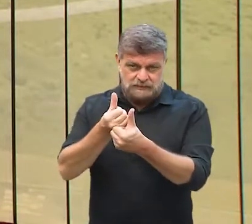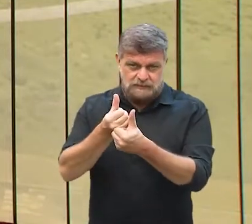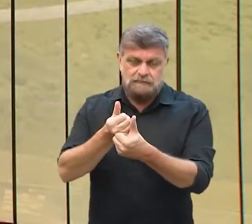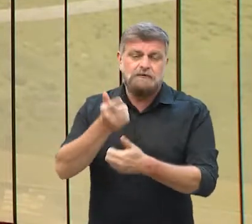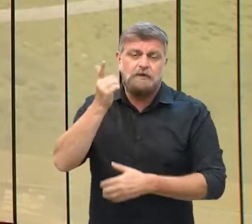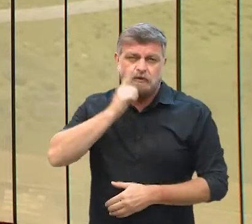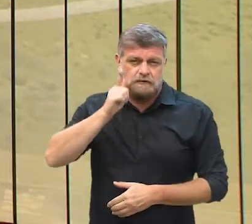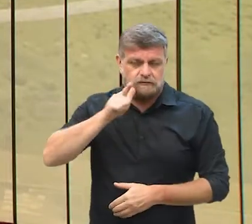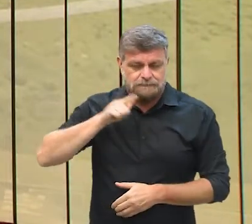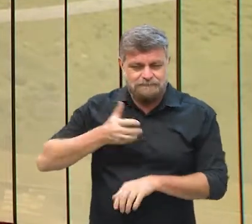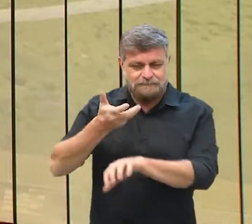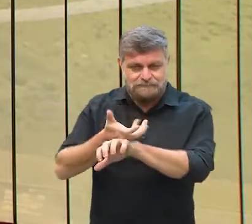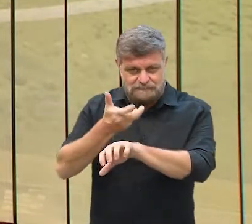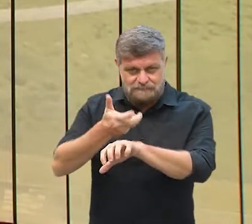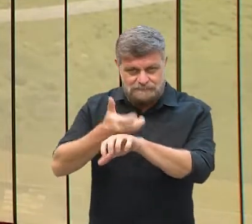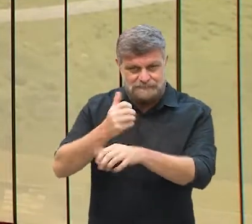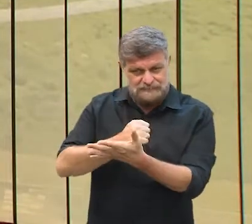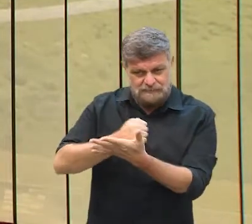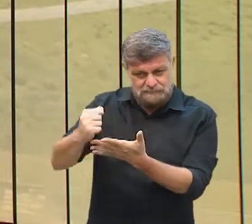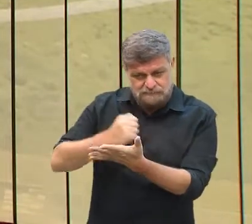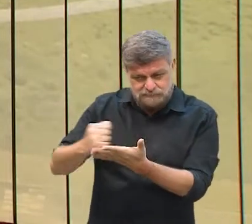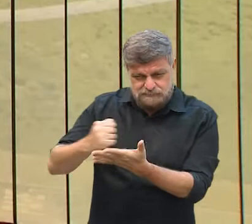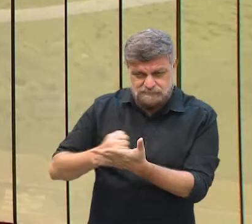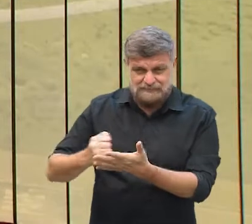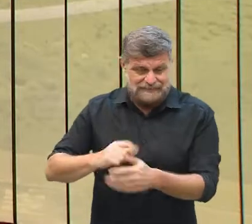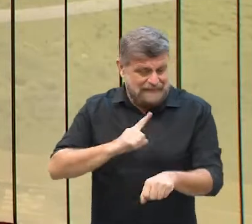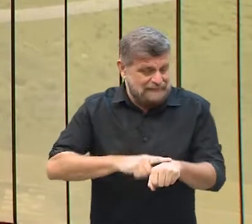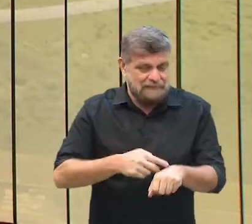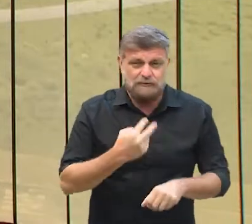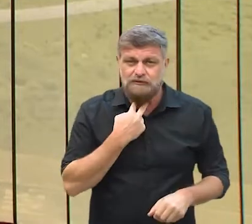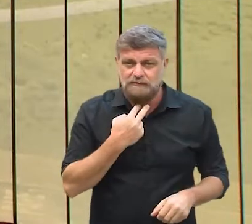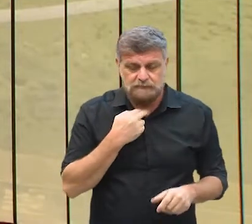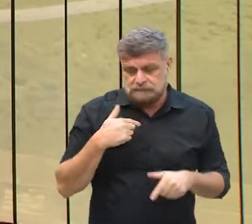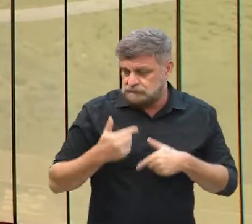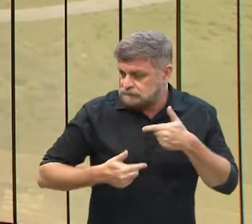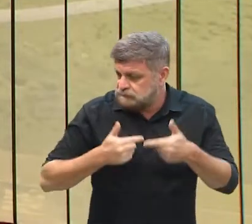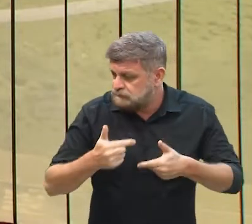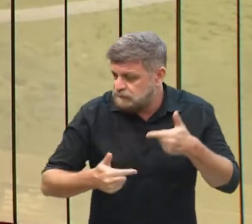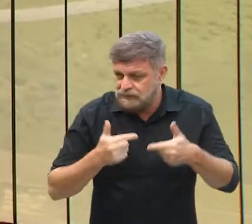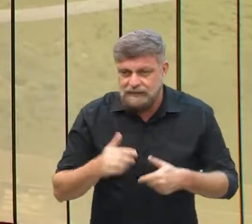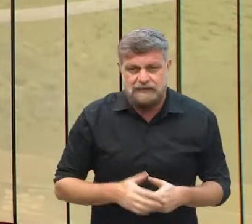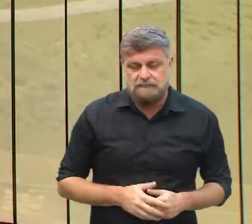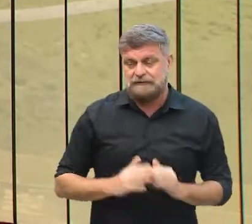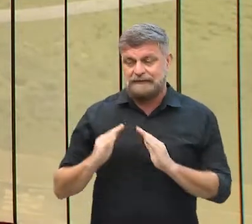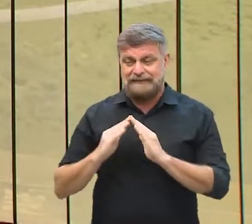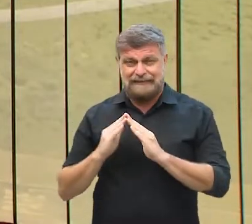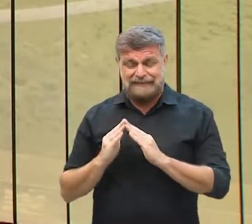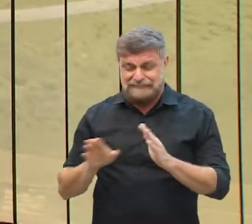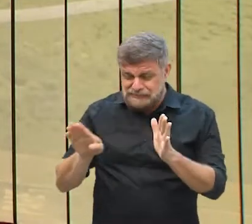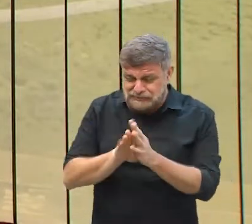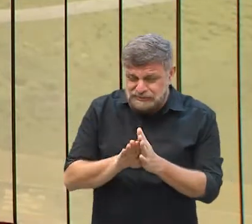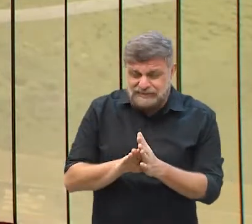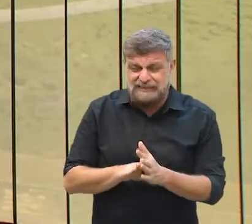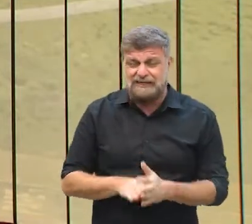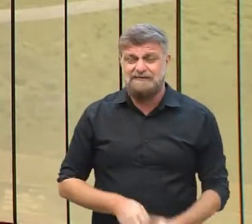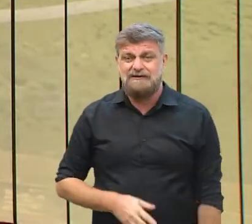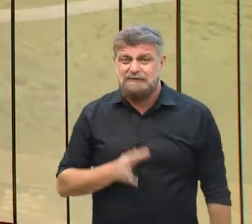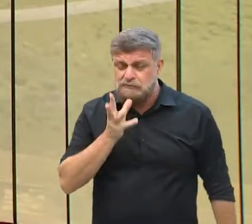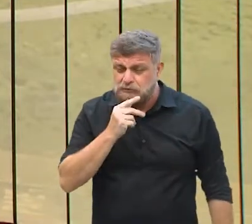como motorista de malote, depois fiz um concurso externo e consegui passar para dentro do banco, e sempre objetivando